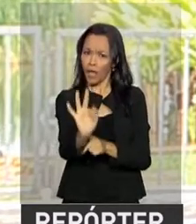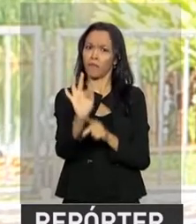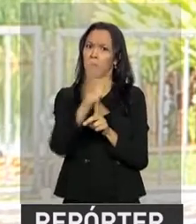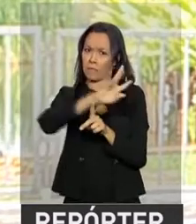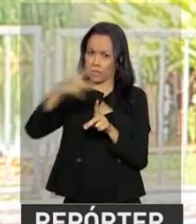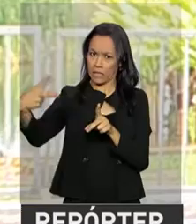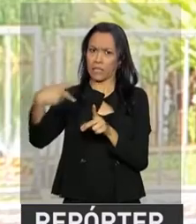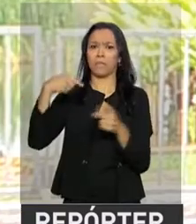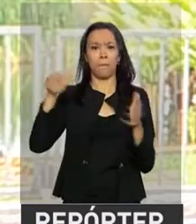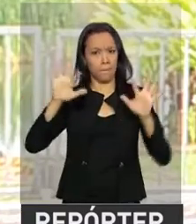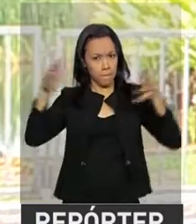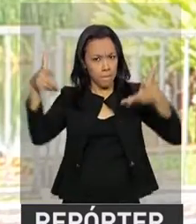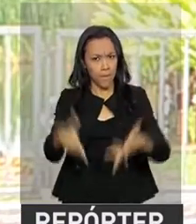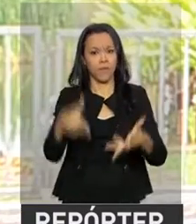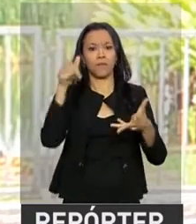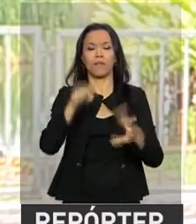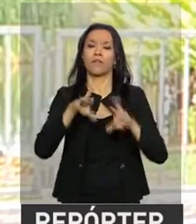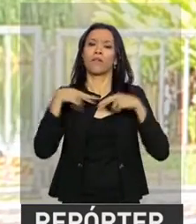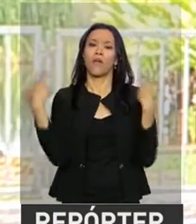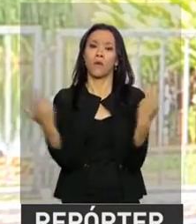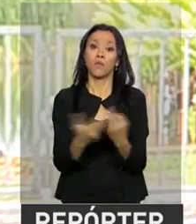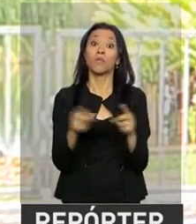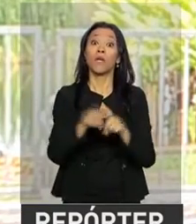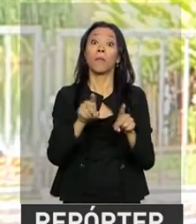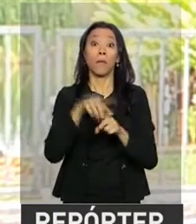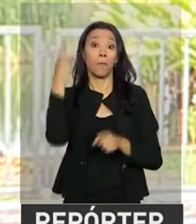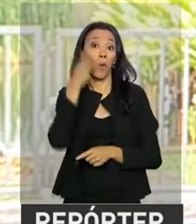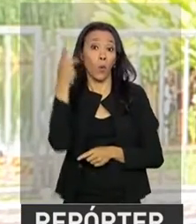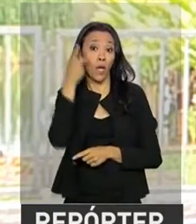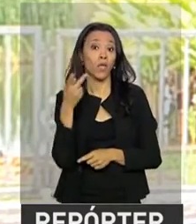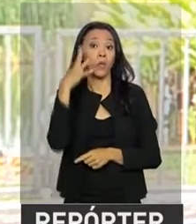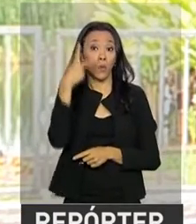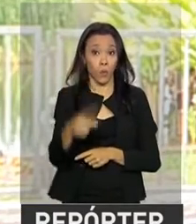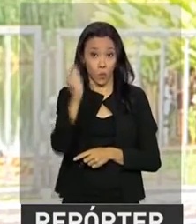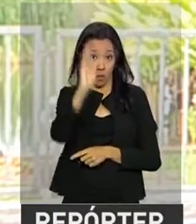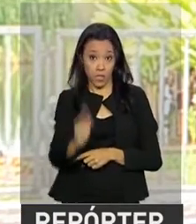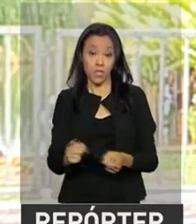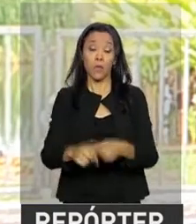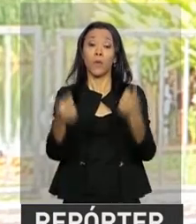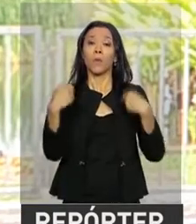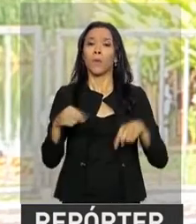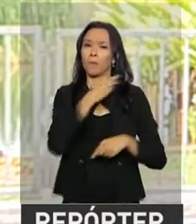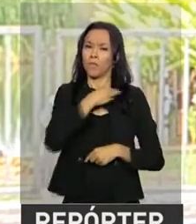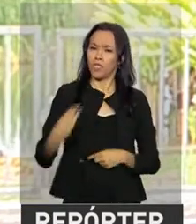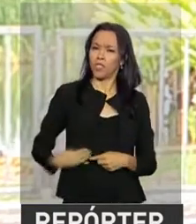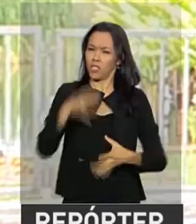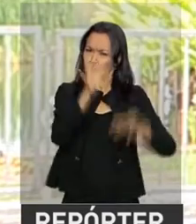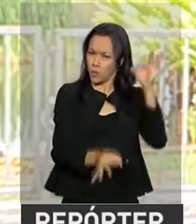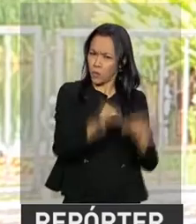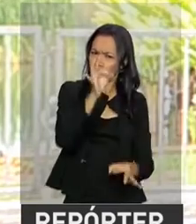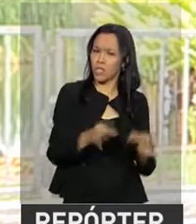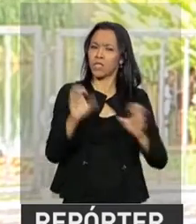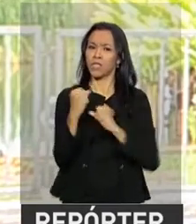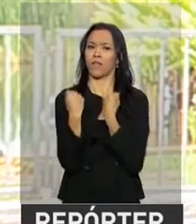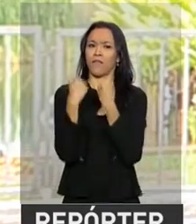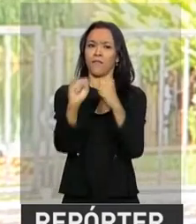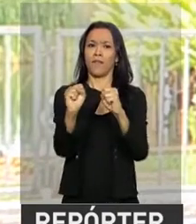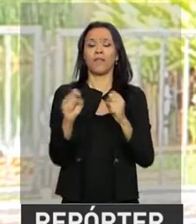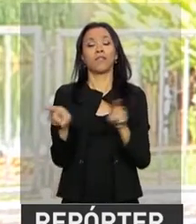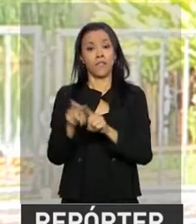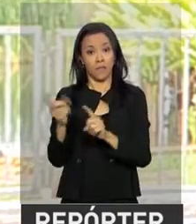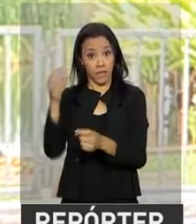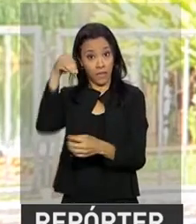também participam da reunião o procurador geral da república e os ministros da justiça da defesa e do gabinete de segurança institucional